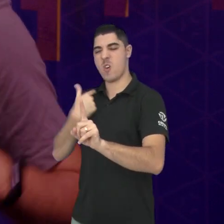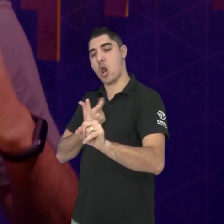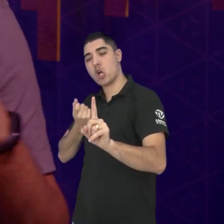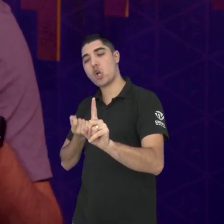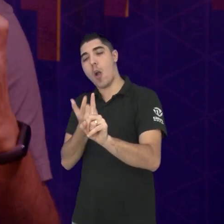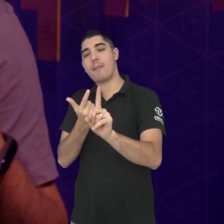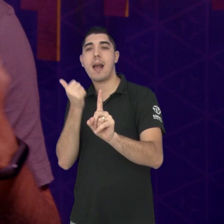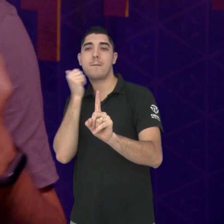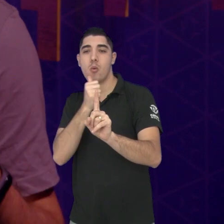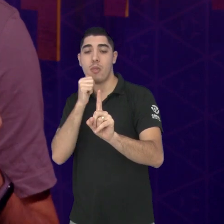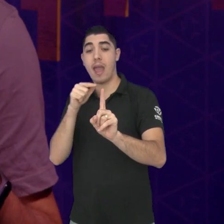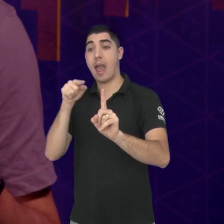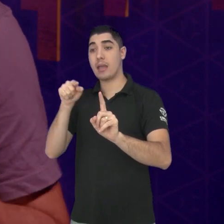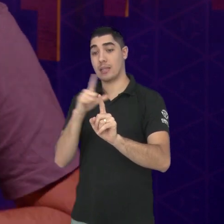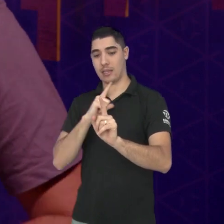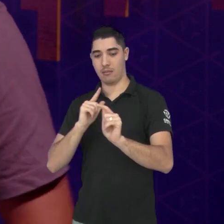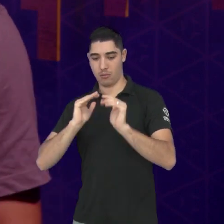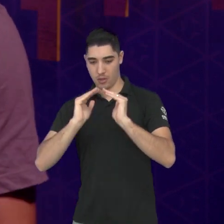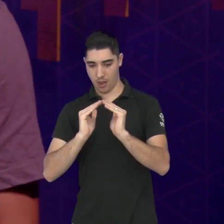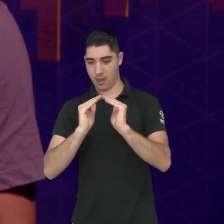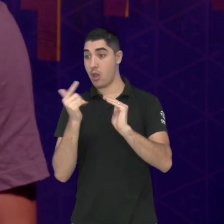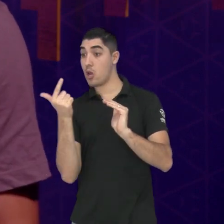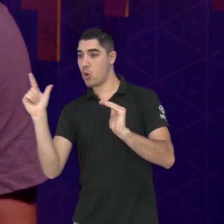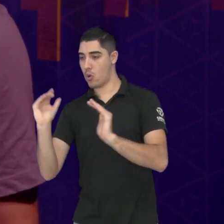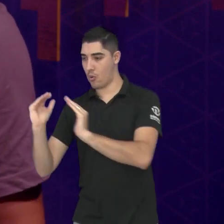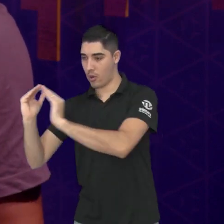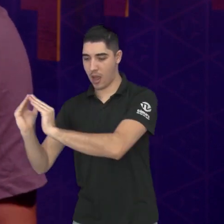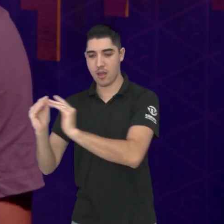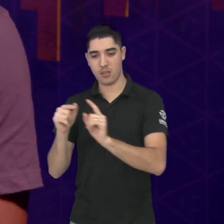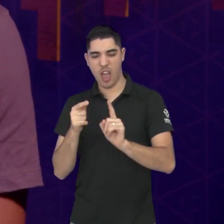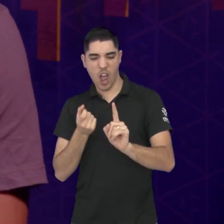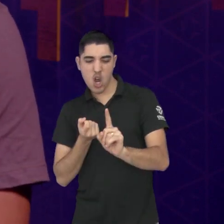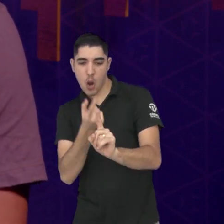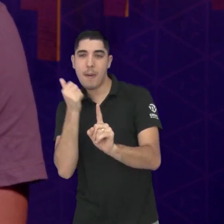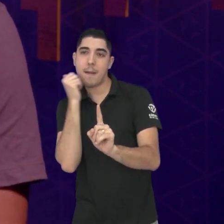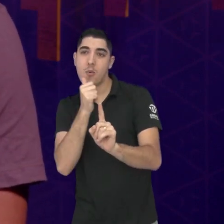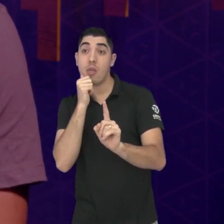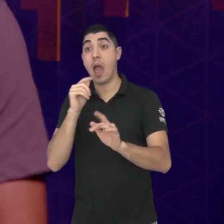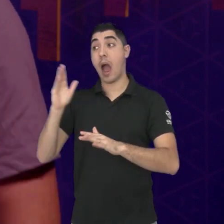uma casa e outra, né? E muitos viajantes que